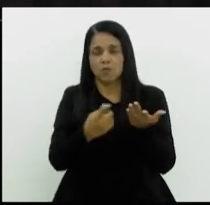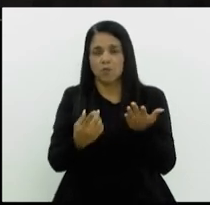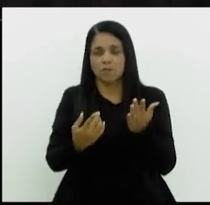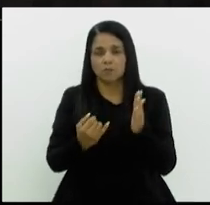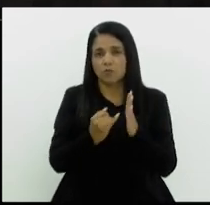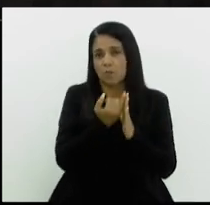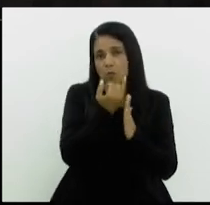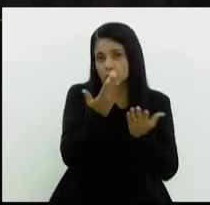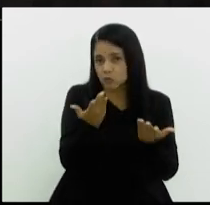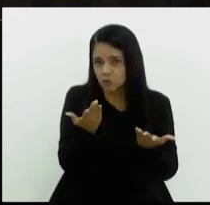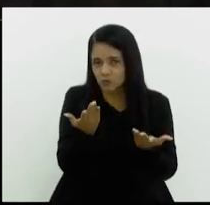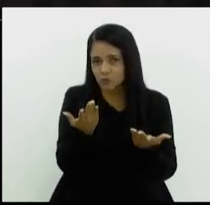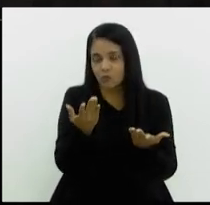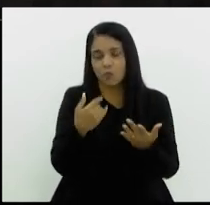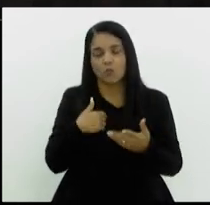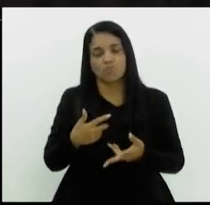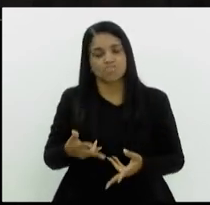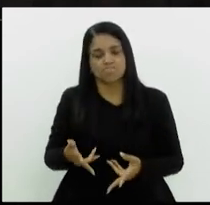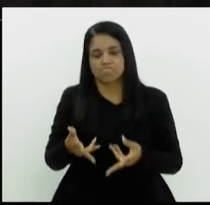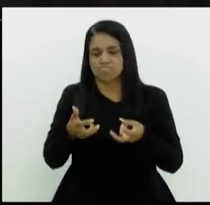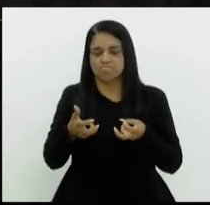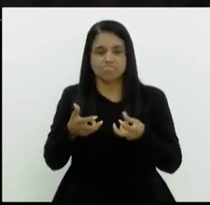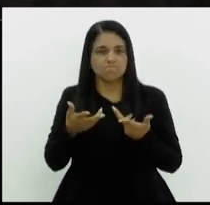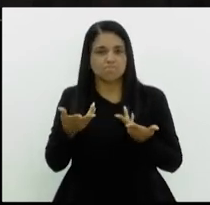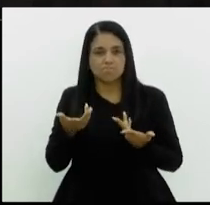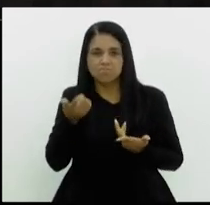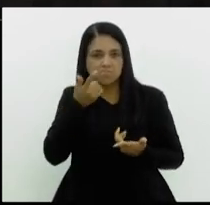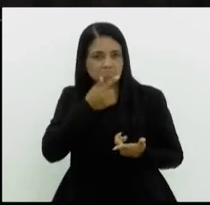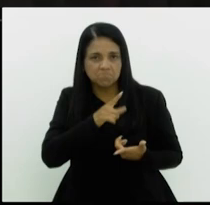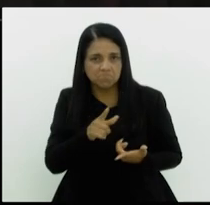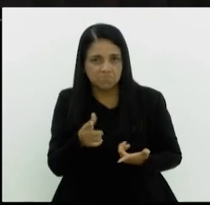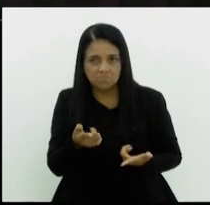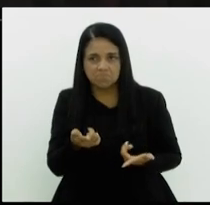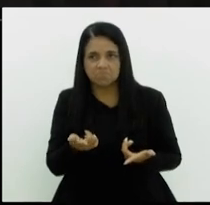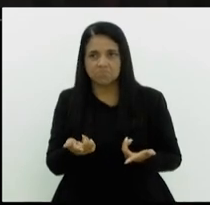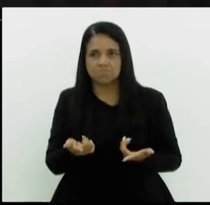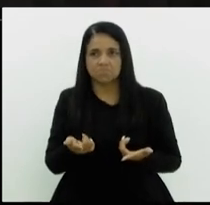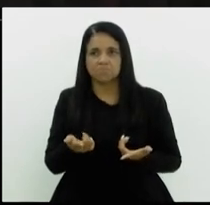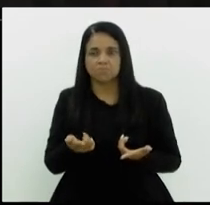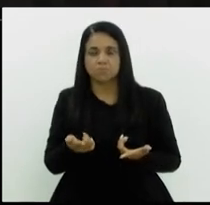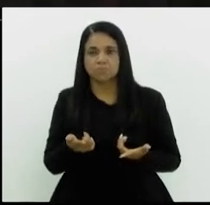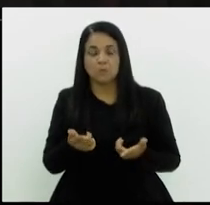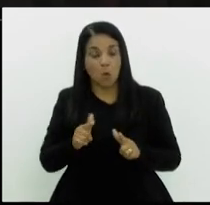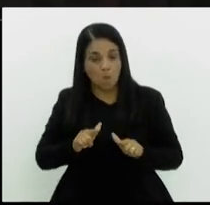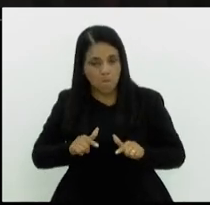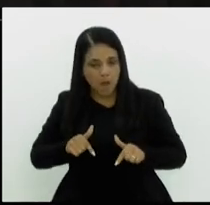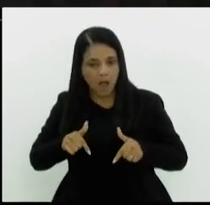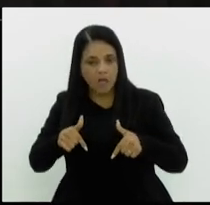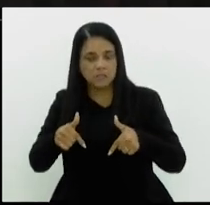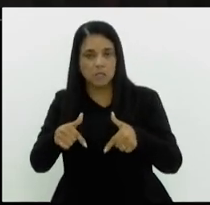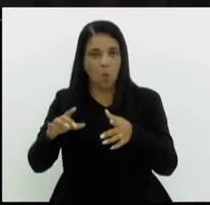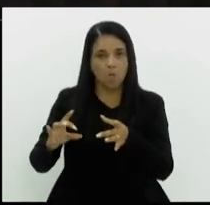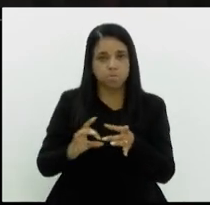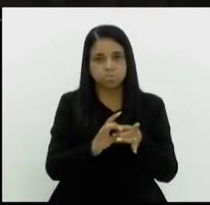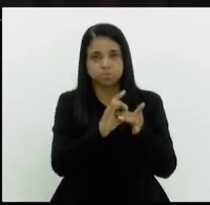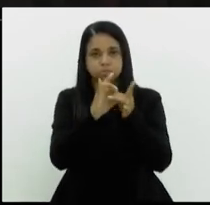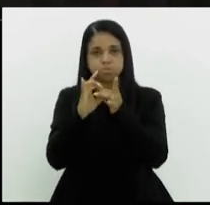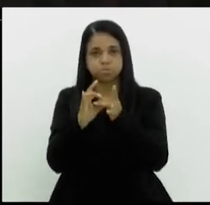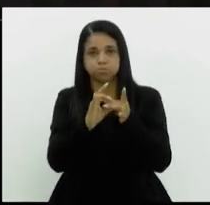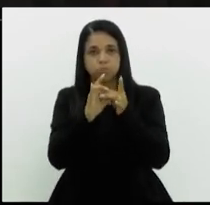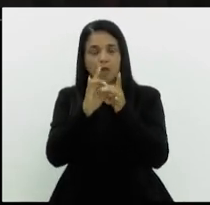consigo verificar, senhor presidente, uma ação unificada